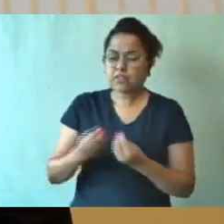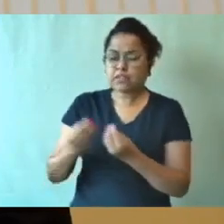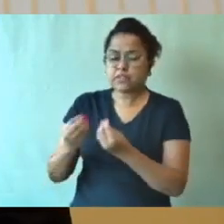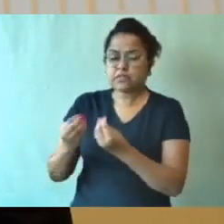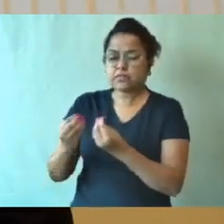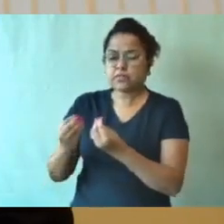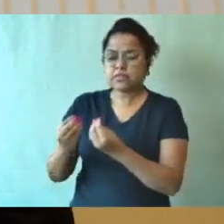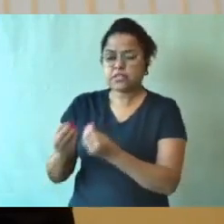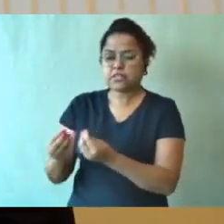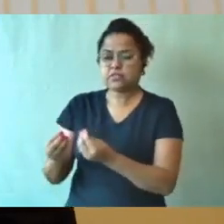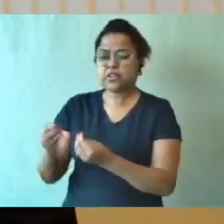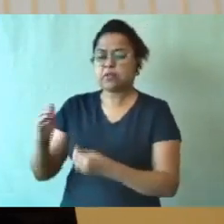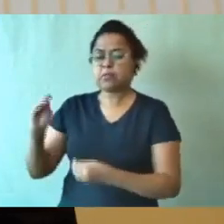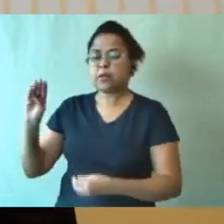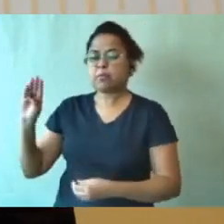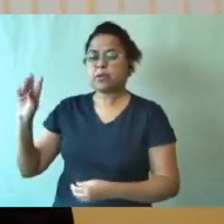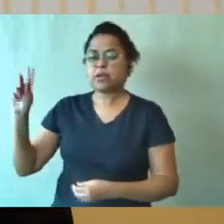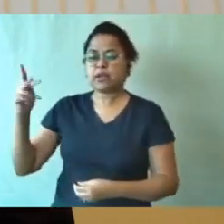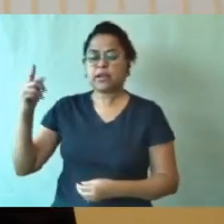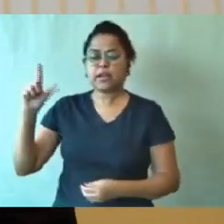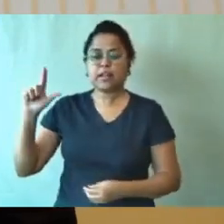a BH Leste.